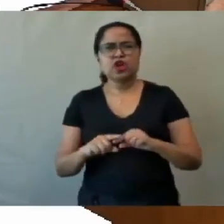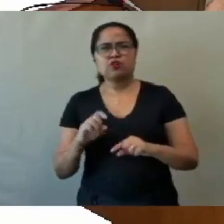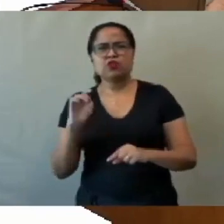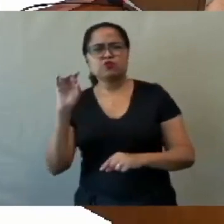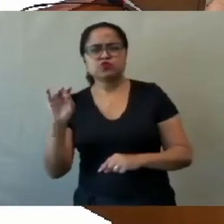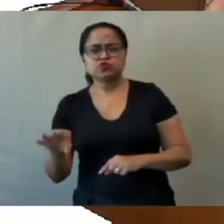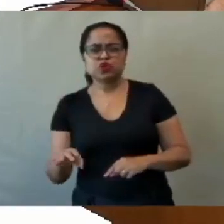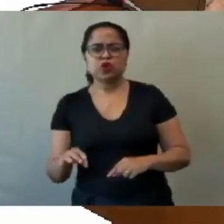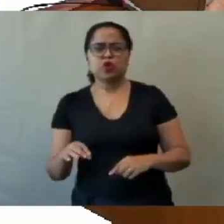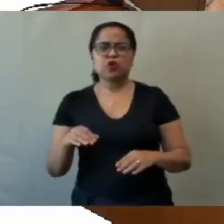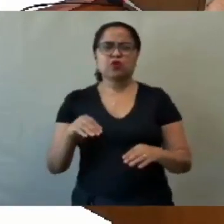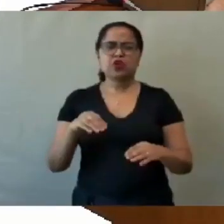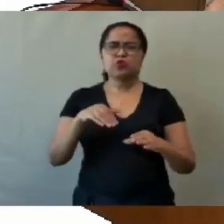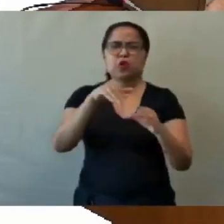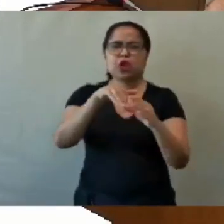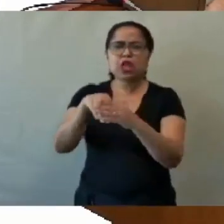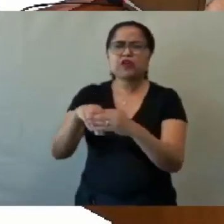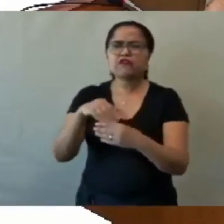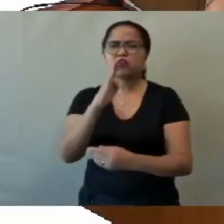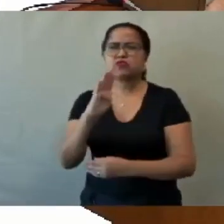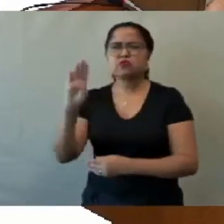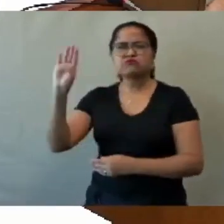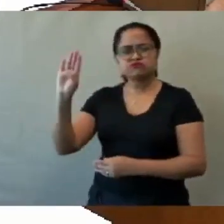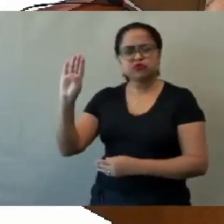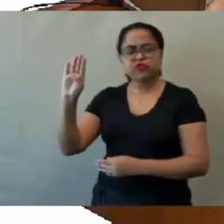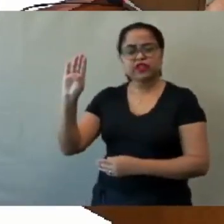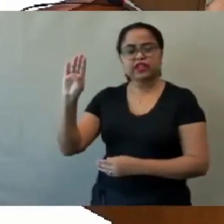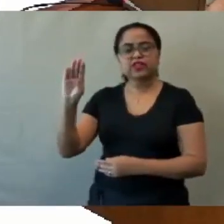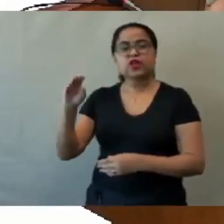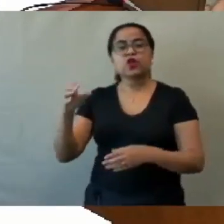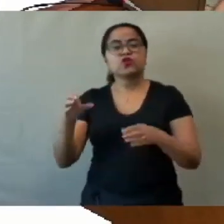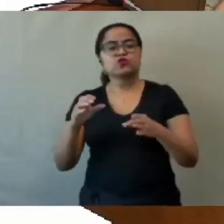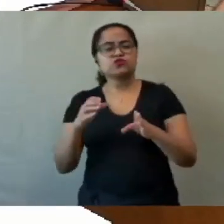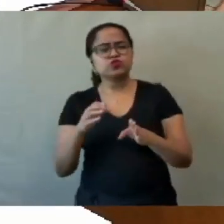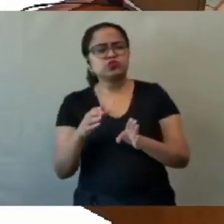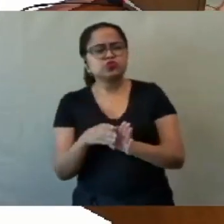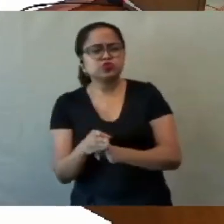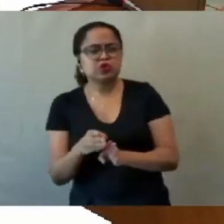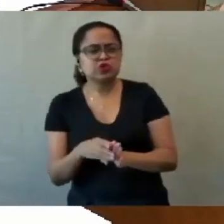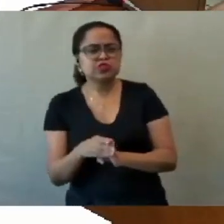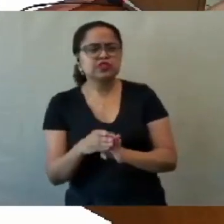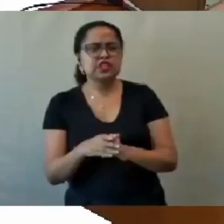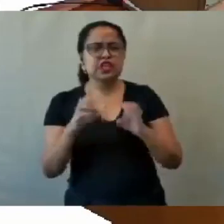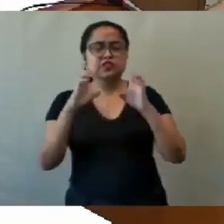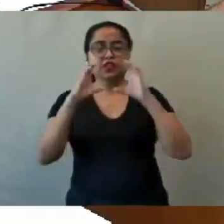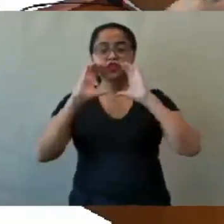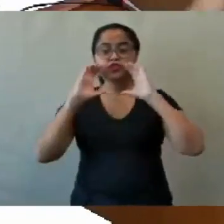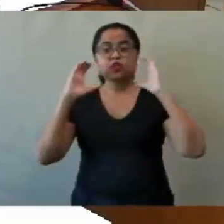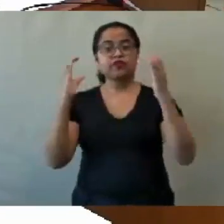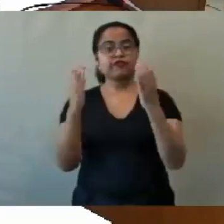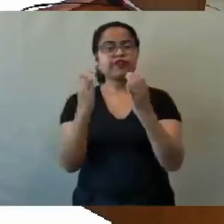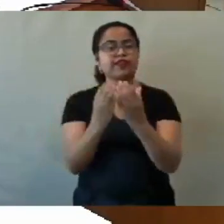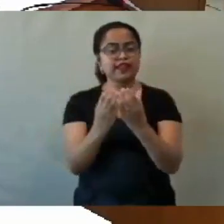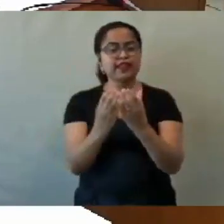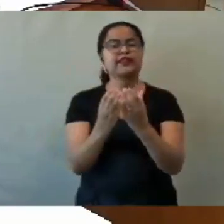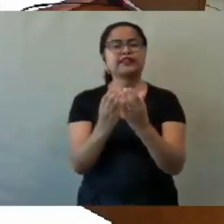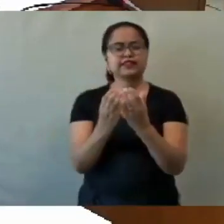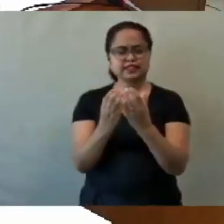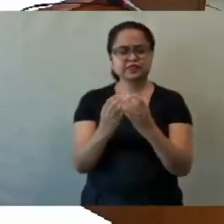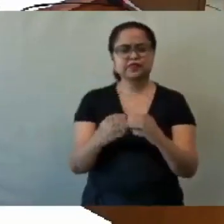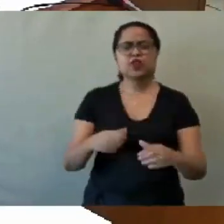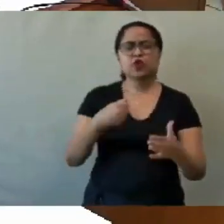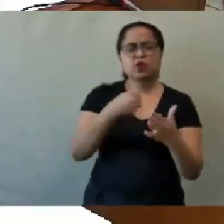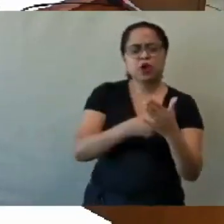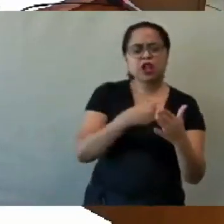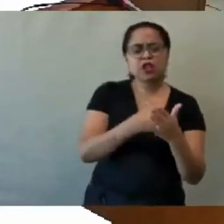ela está participando, não. Ela participa nos conselhos, ela participa nas conferências, ela participa como um movimento social, ela participa com a luta dos